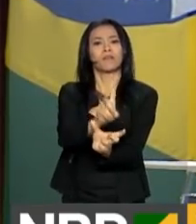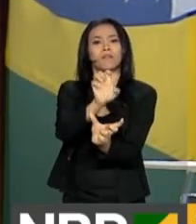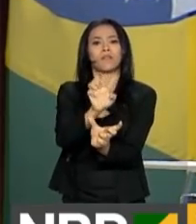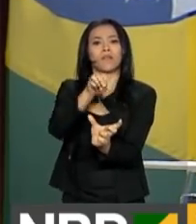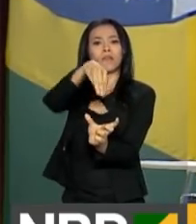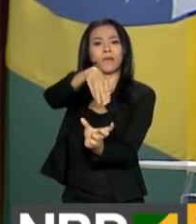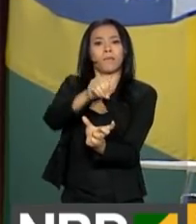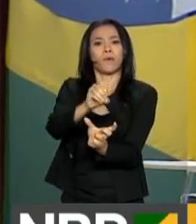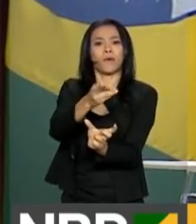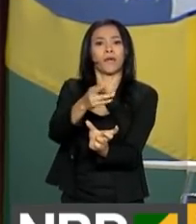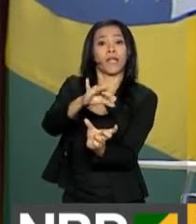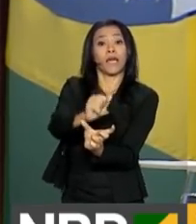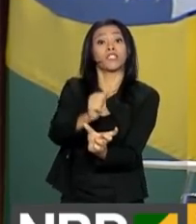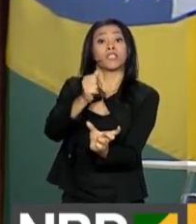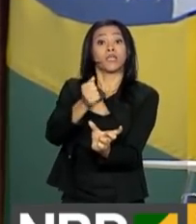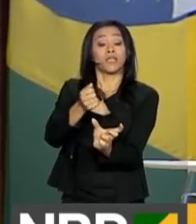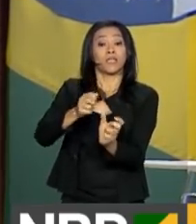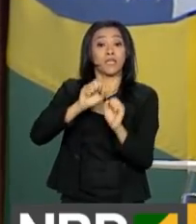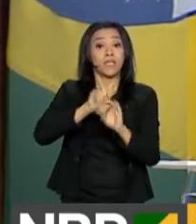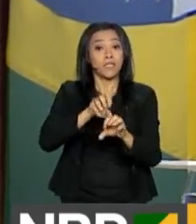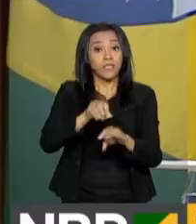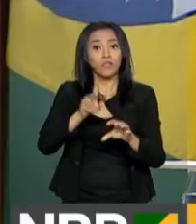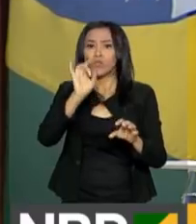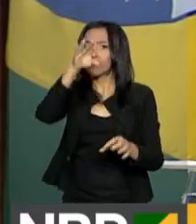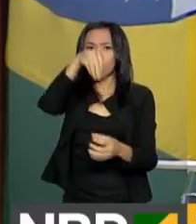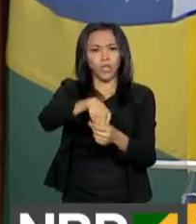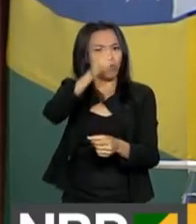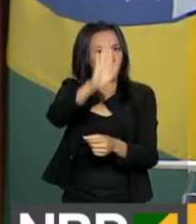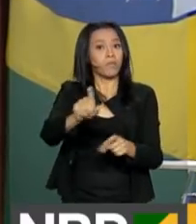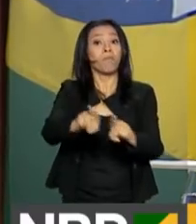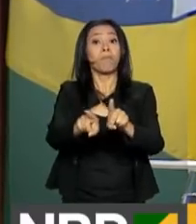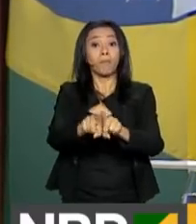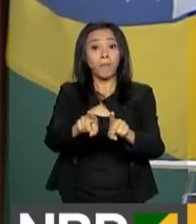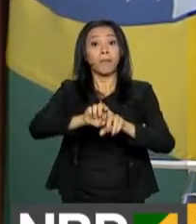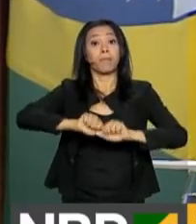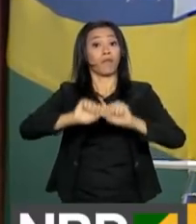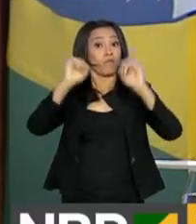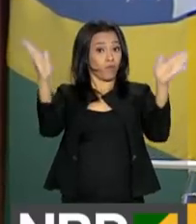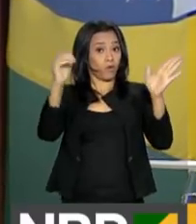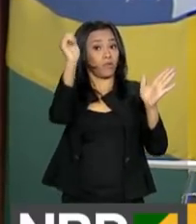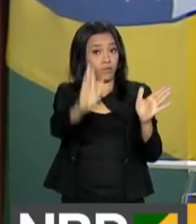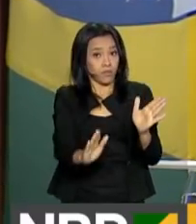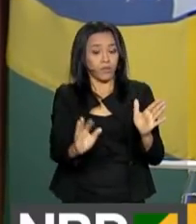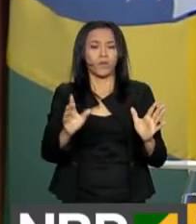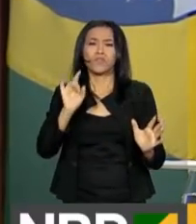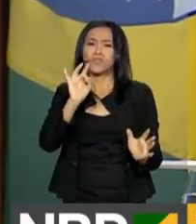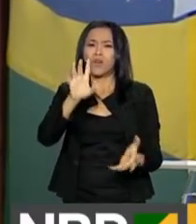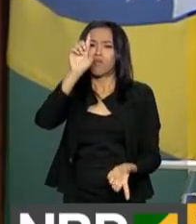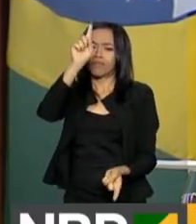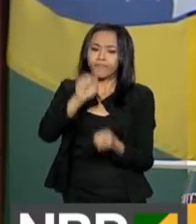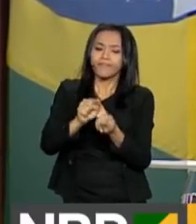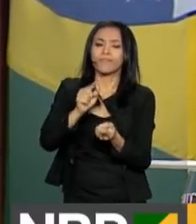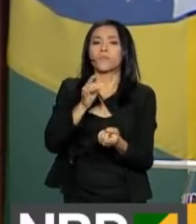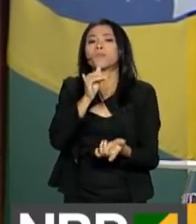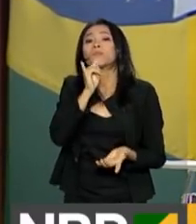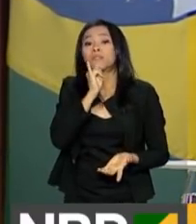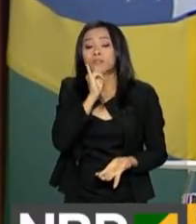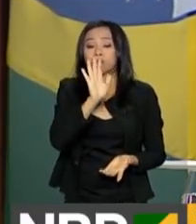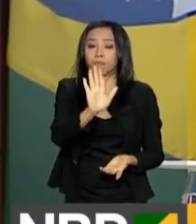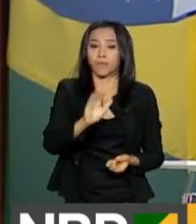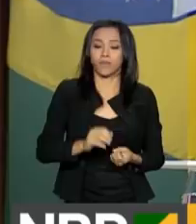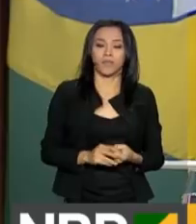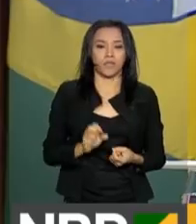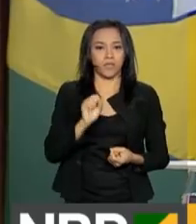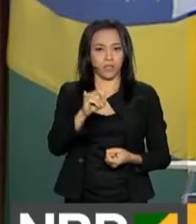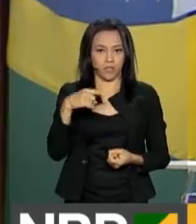para fora os preceitos que nós aplicamos aqui só para dar um brevíssimo exemplo se nós pegarmos